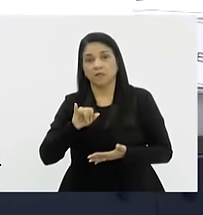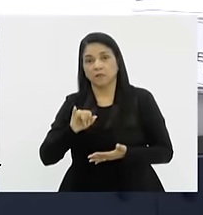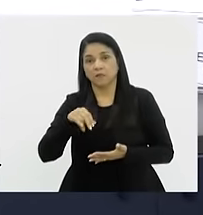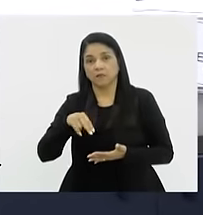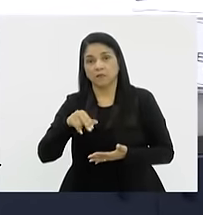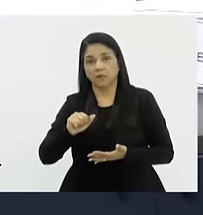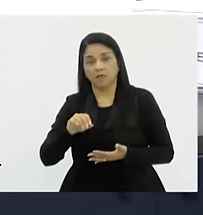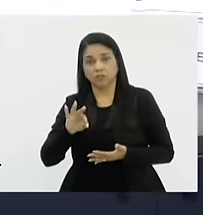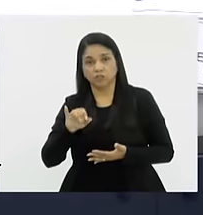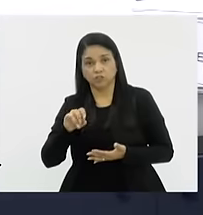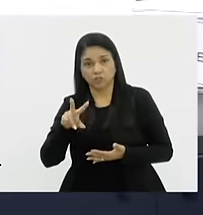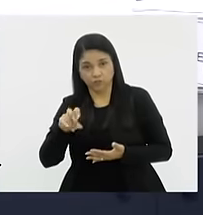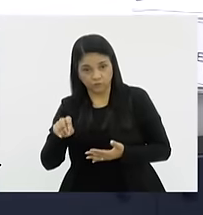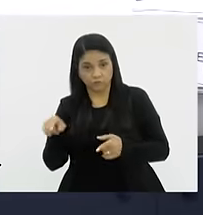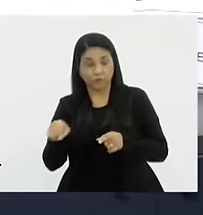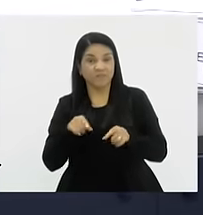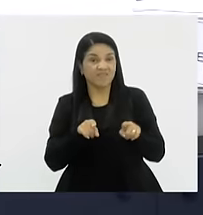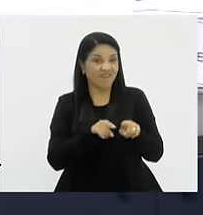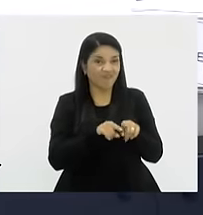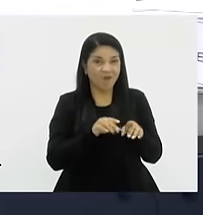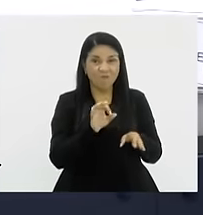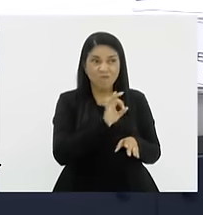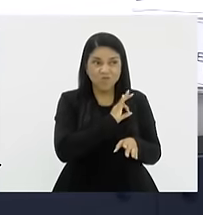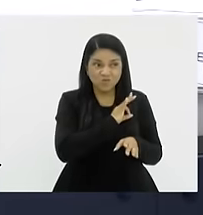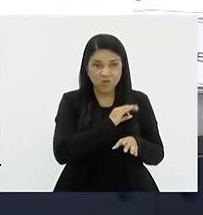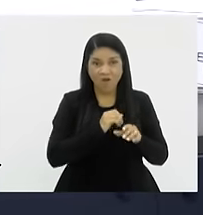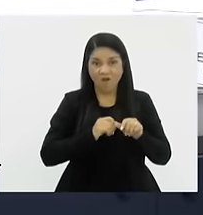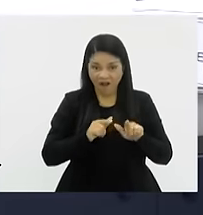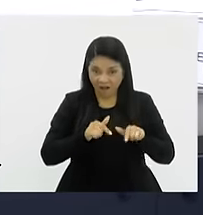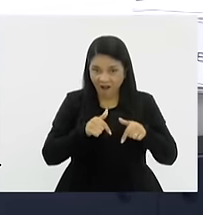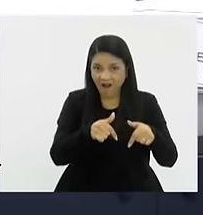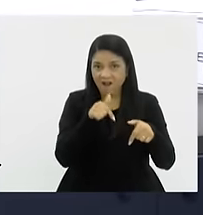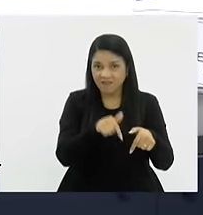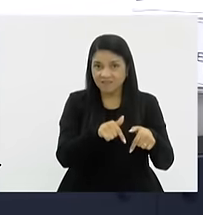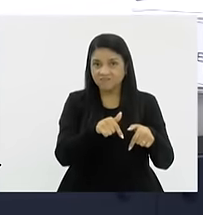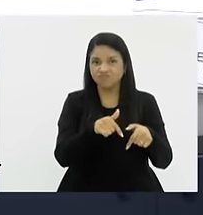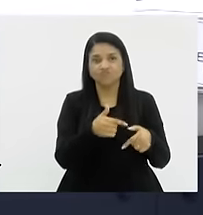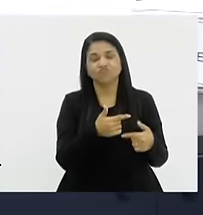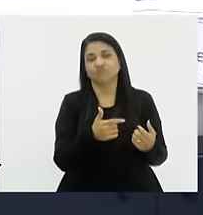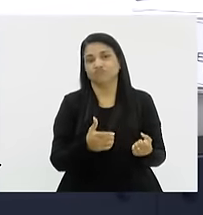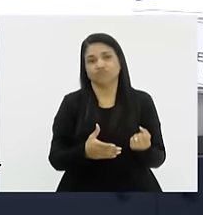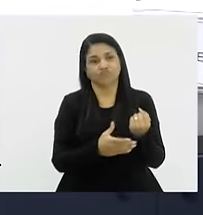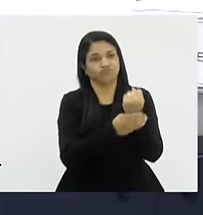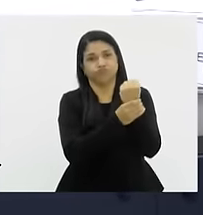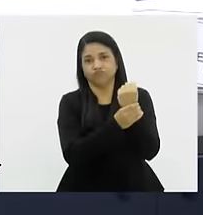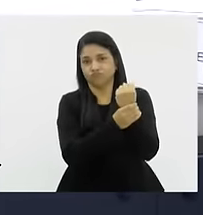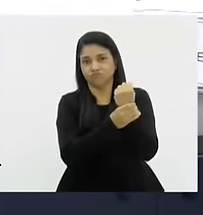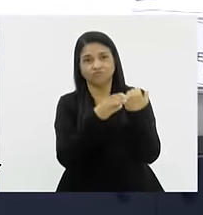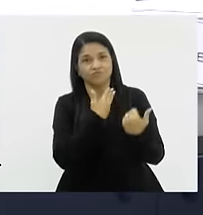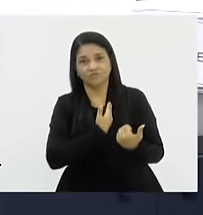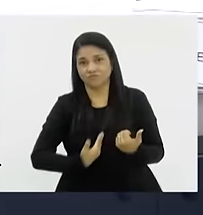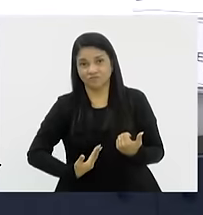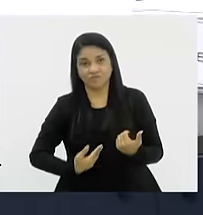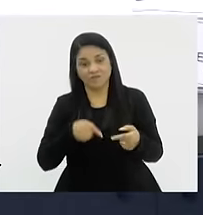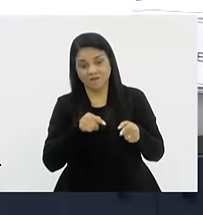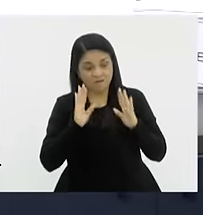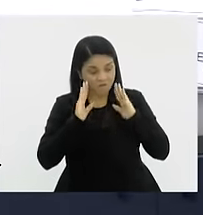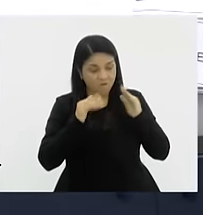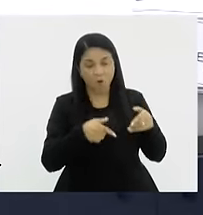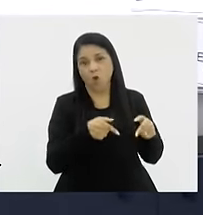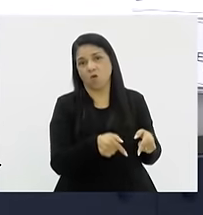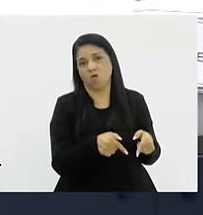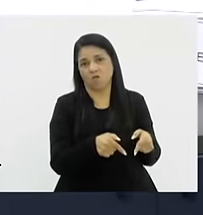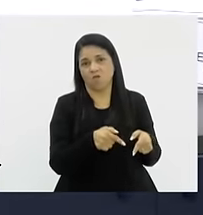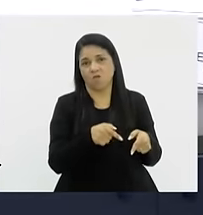colocar policial da ativa, não garantir a nossa segurança pública, que é onde nós precisamos mais. Perfeito. Eu,